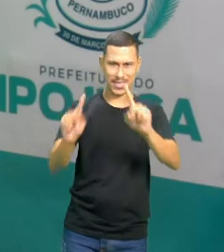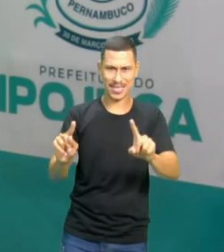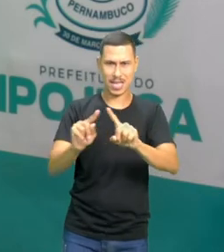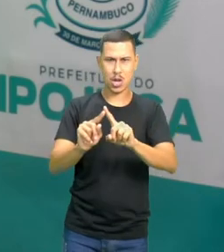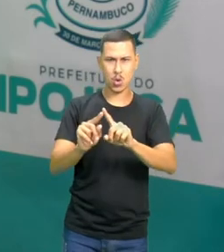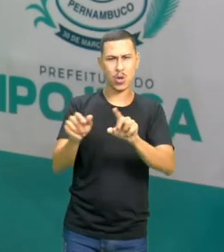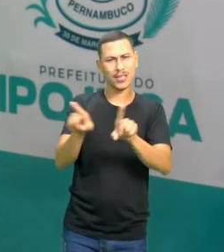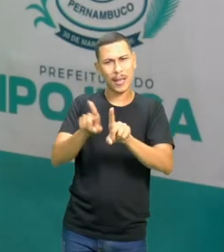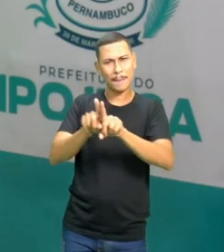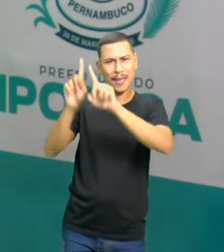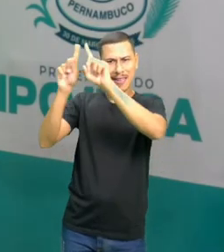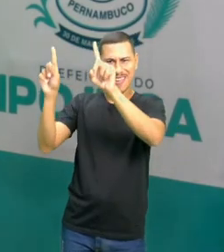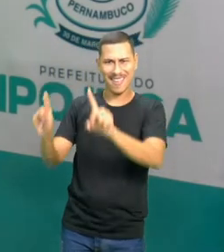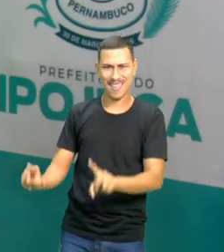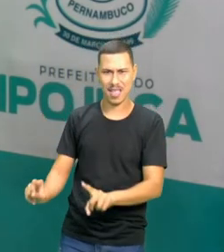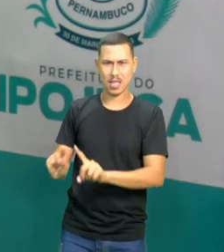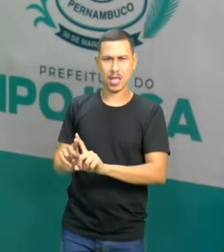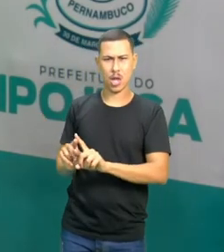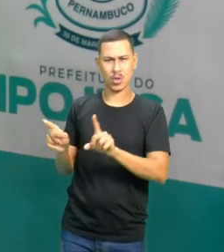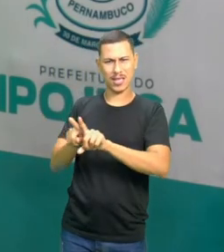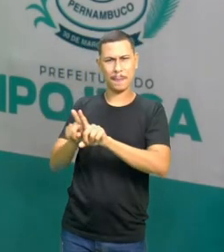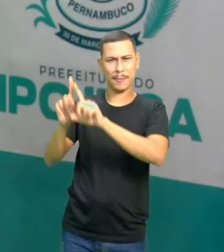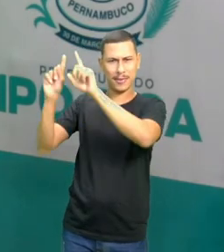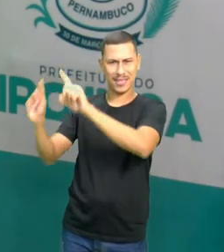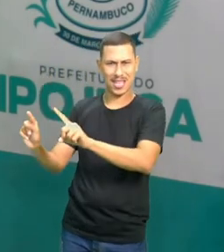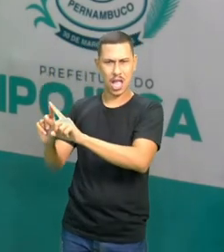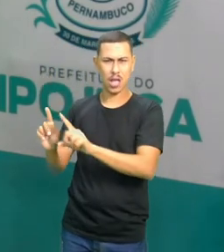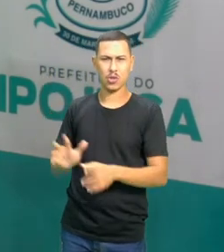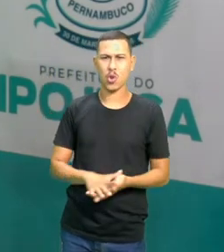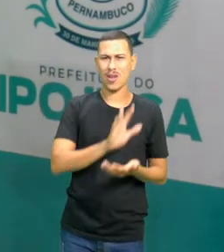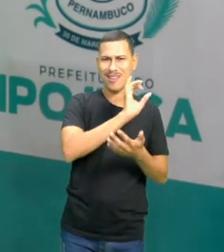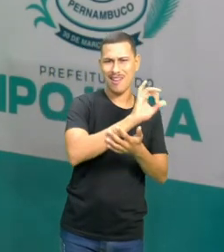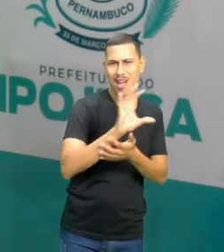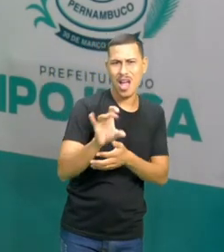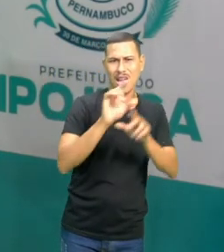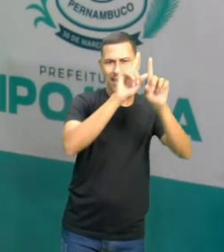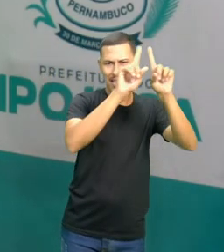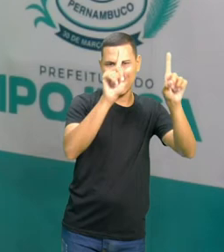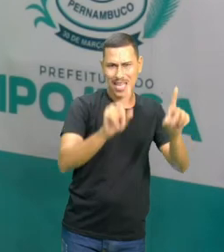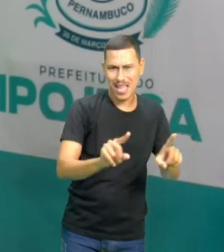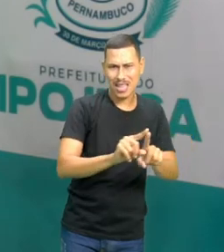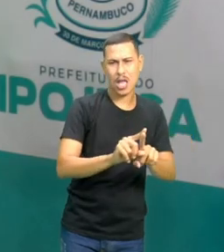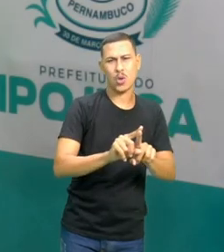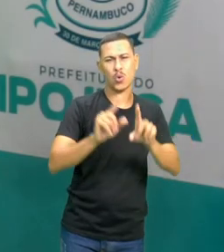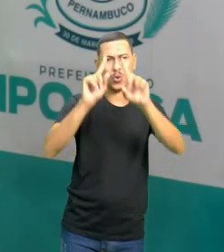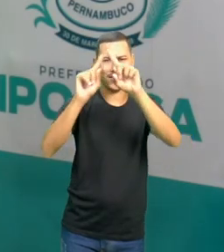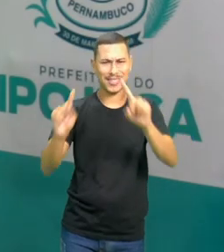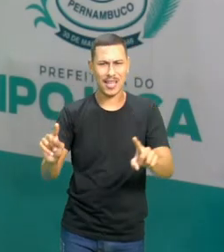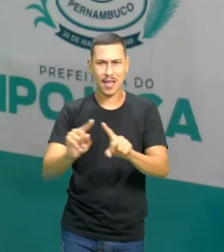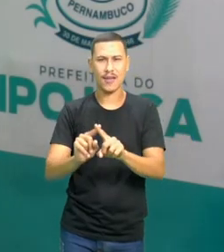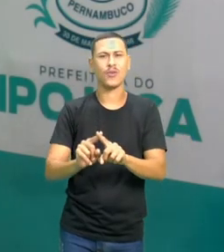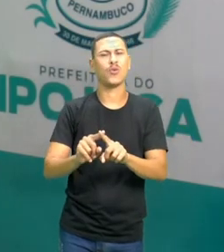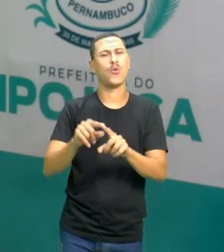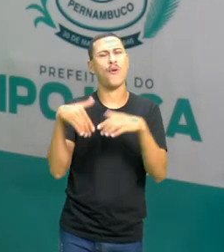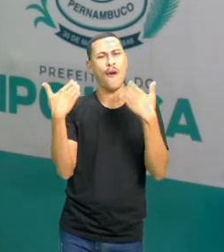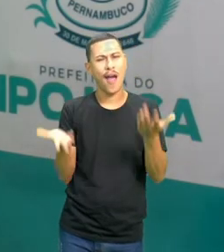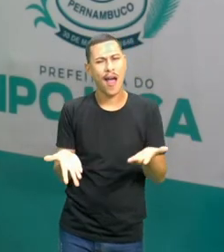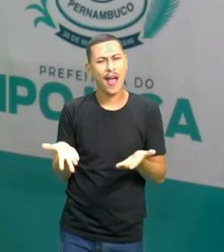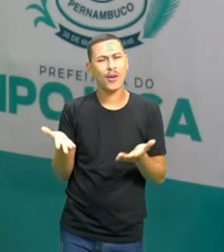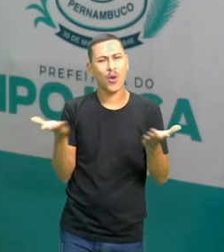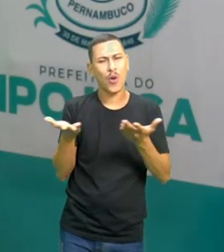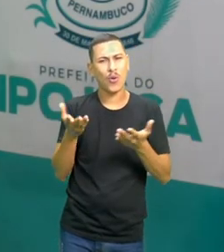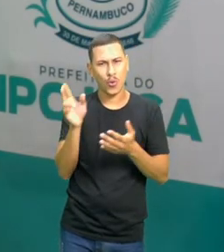um retângulo e um triângulo. A cada um retângulo, um triângulo. Um retângulo, um triângulo, logo seria o que